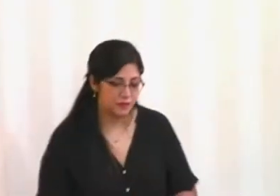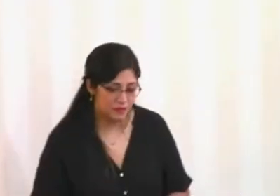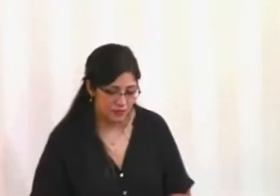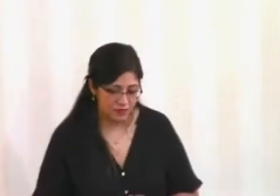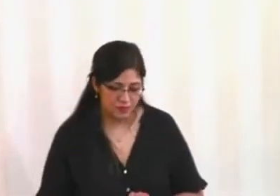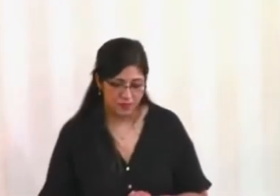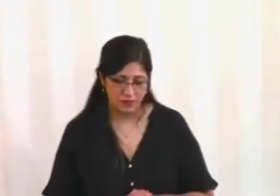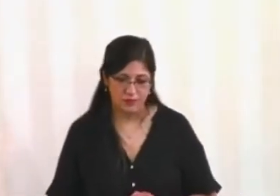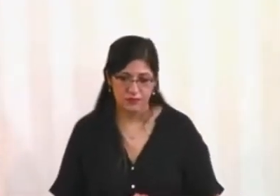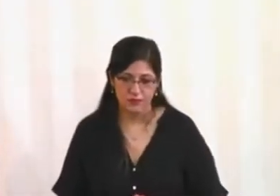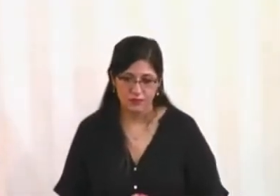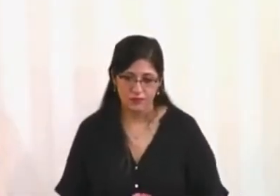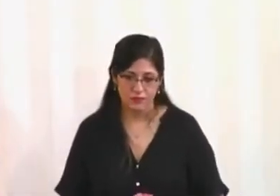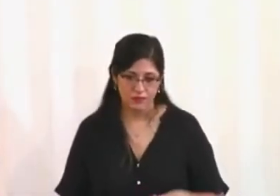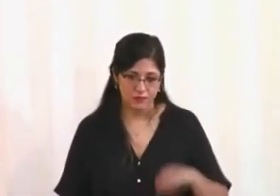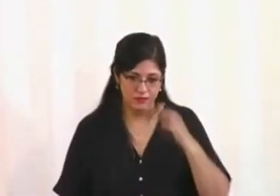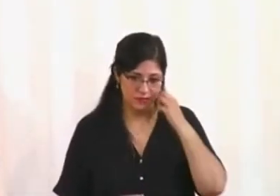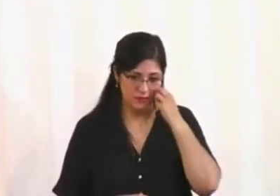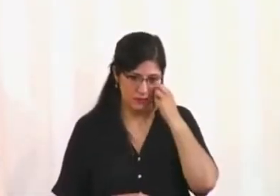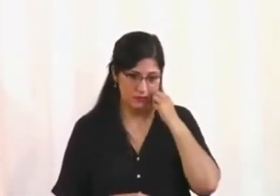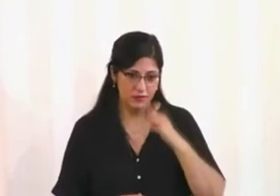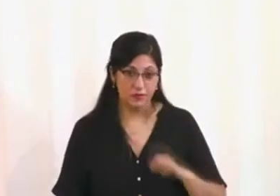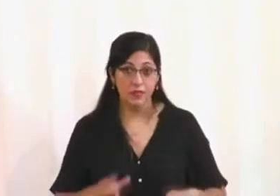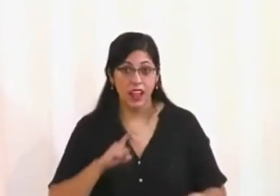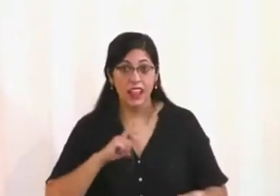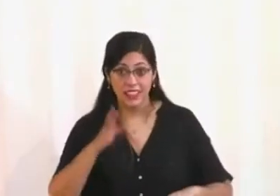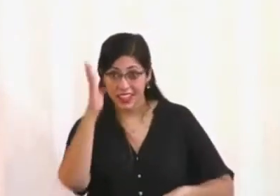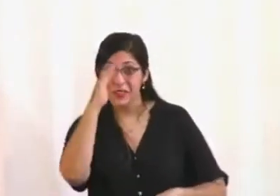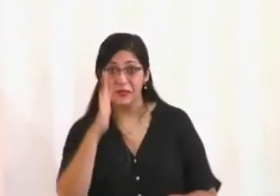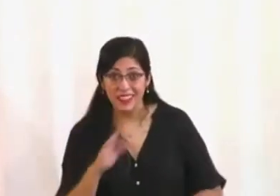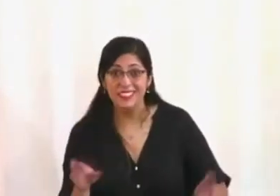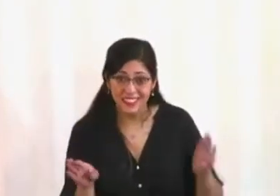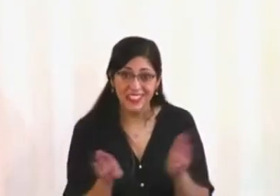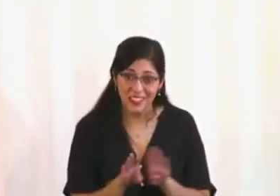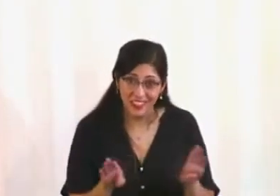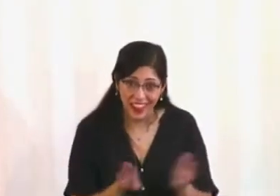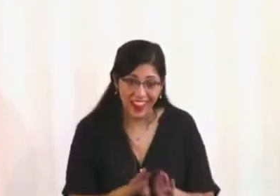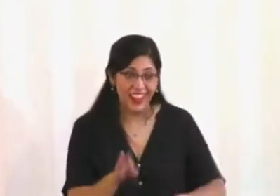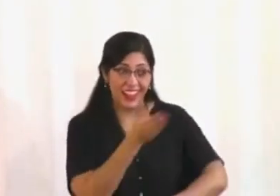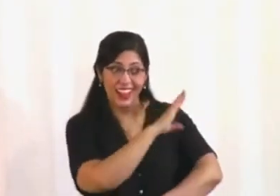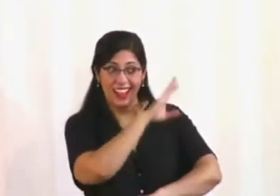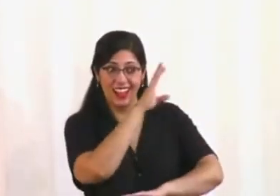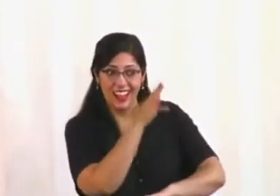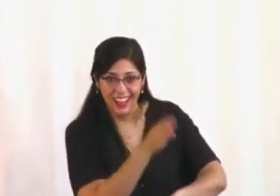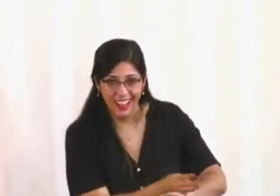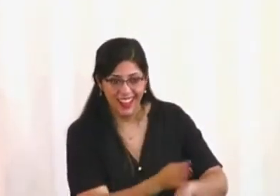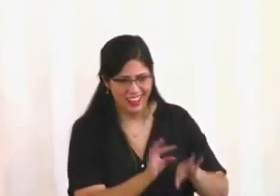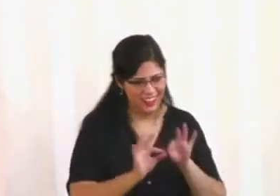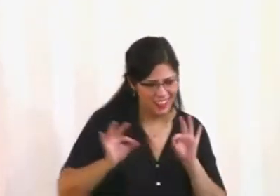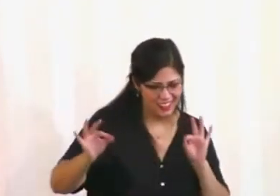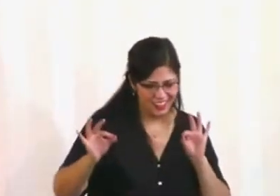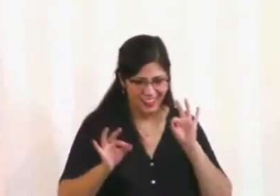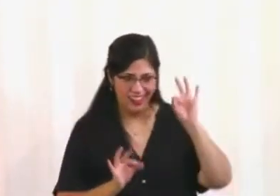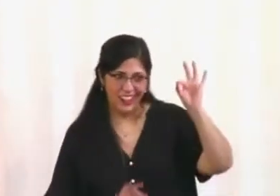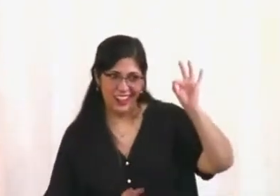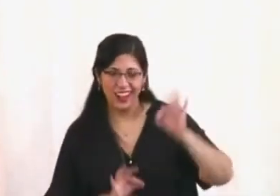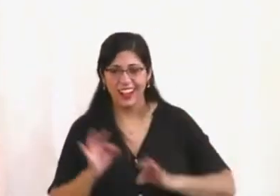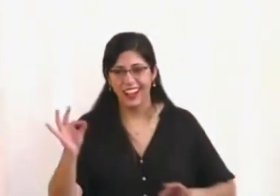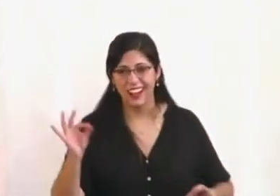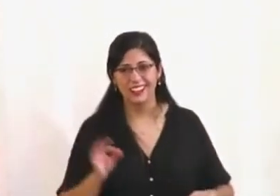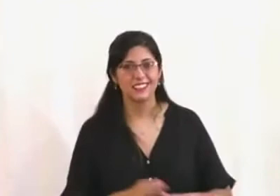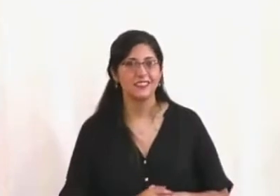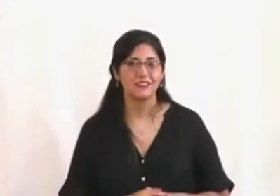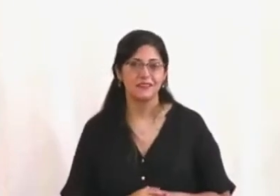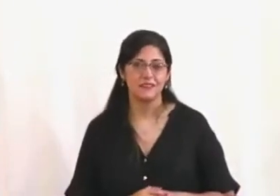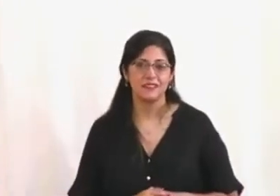que no Brasil tem Monte Carmelo e Monte Horebe. Só que cuidado para você não errar na geografia, como um jogador de futebol falou que estava lá na